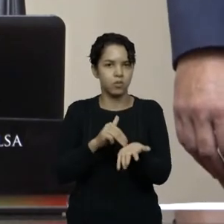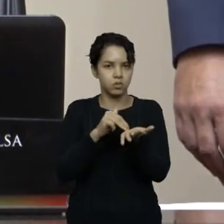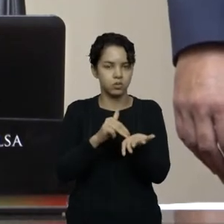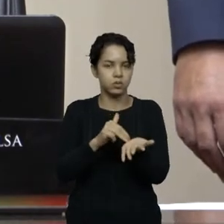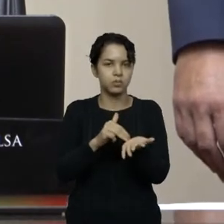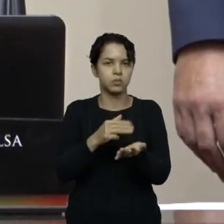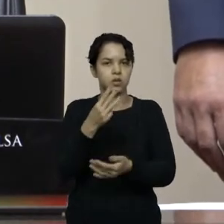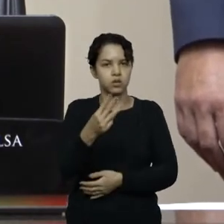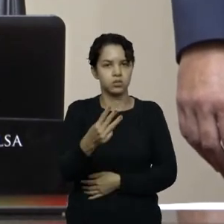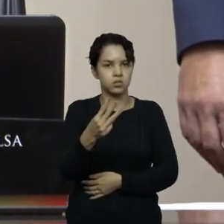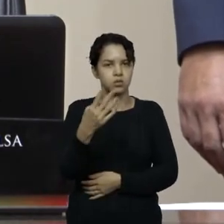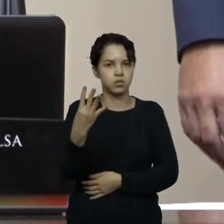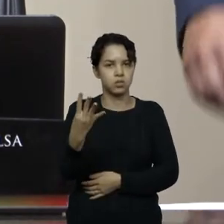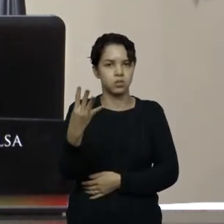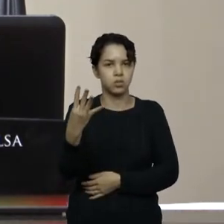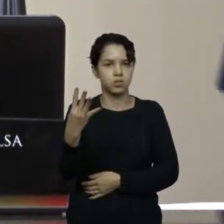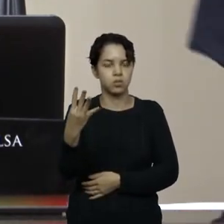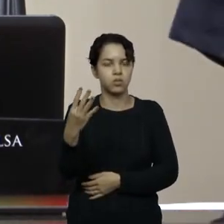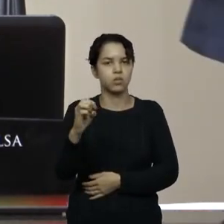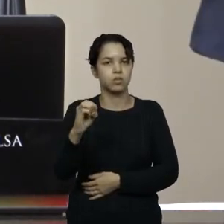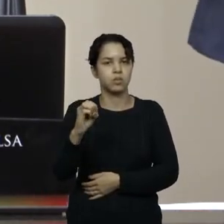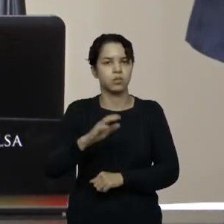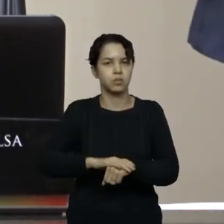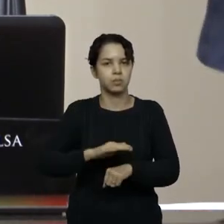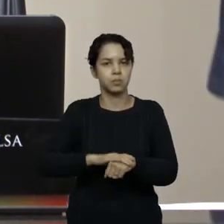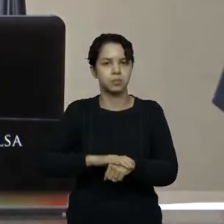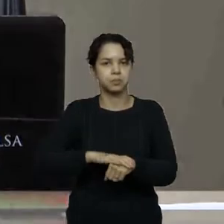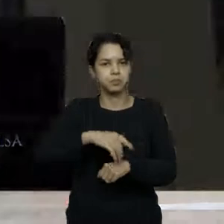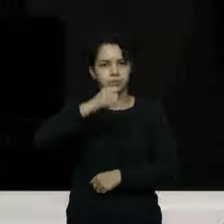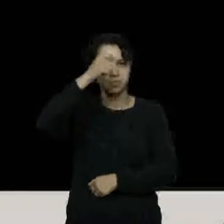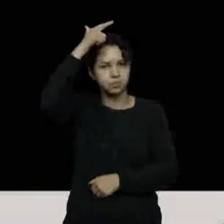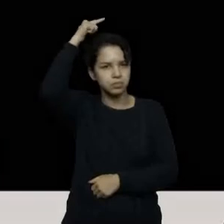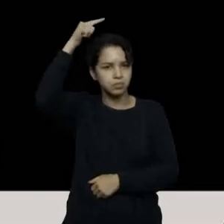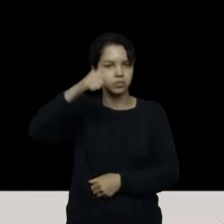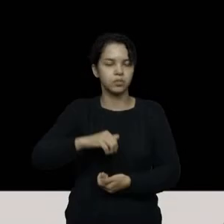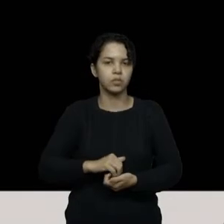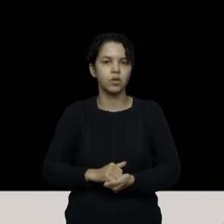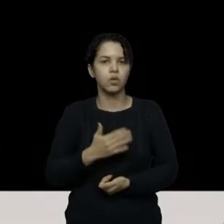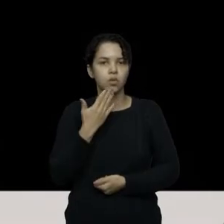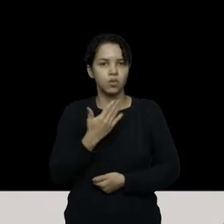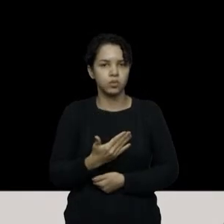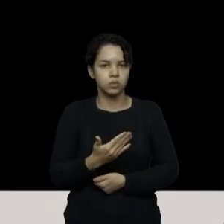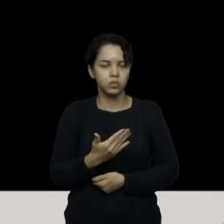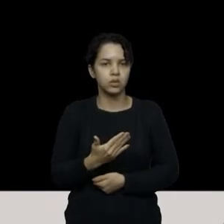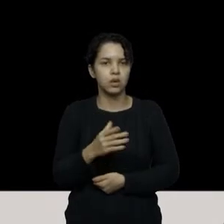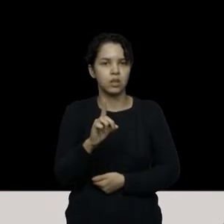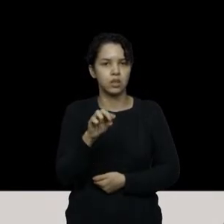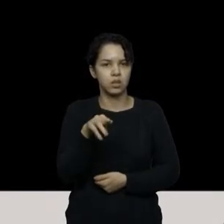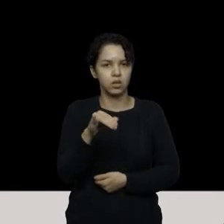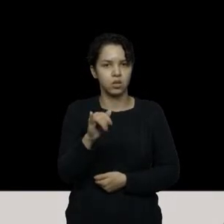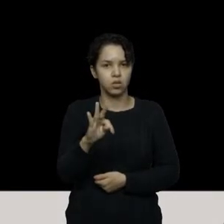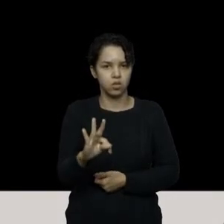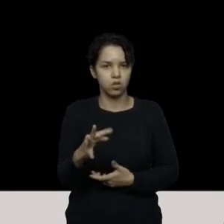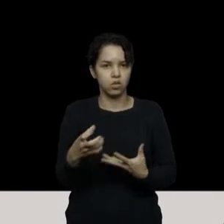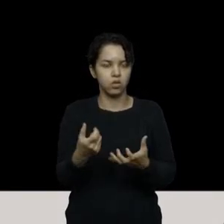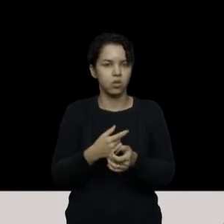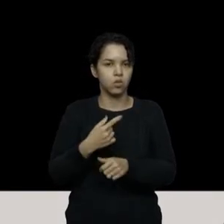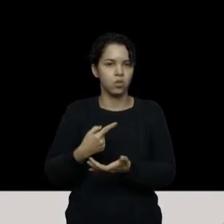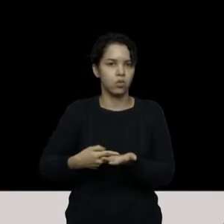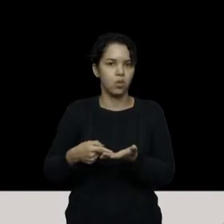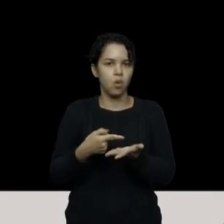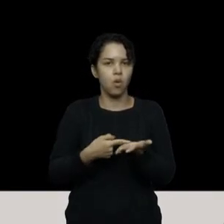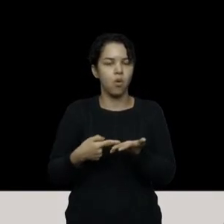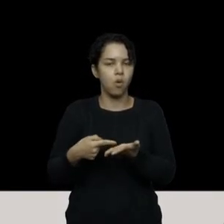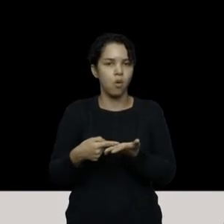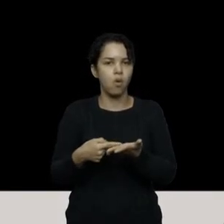meu 340 autor Deputado Adriano Pereira tá apelando audinite para que sejam adotadas as medidas na